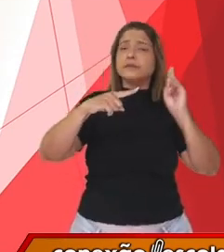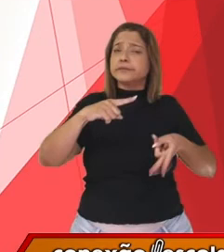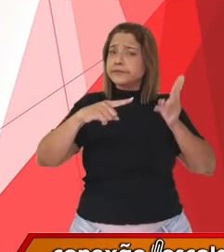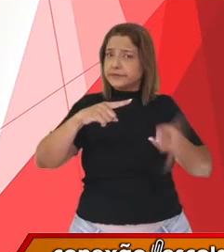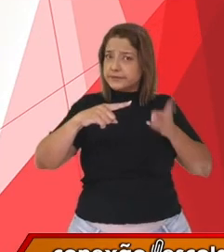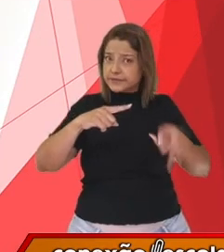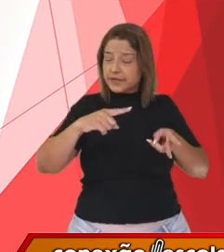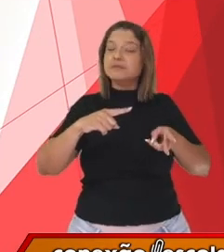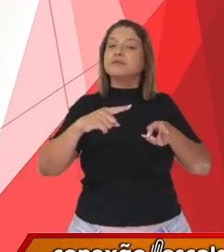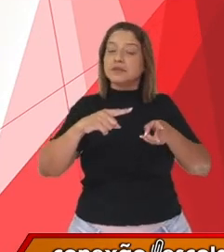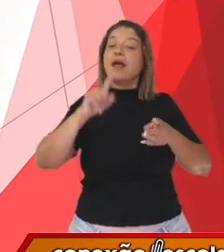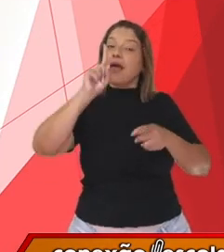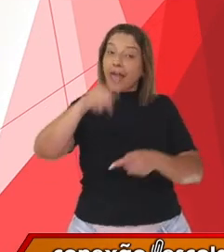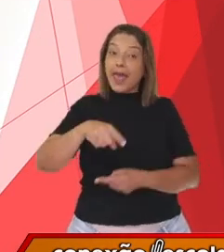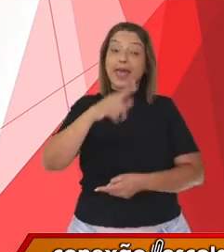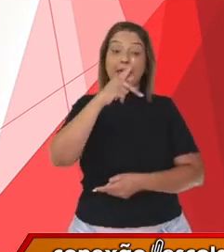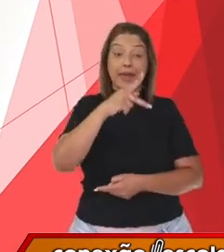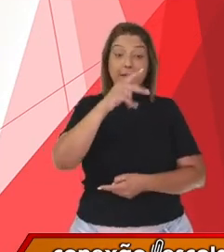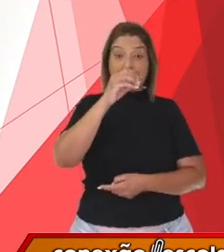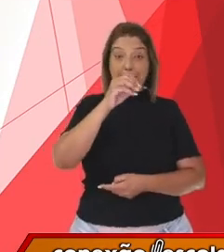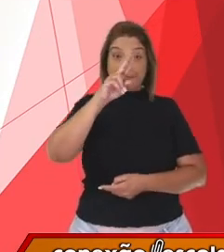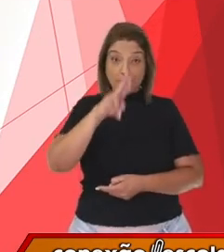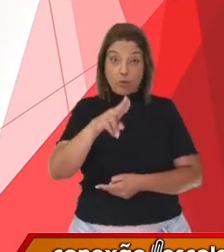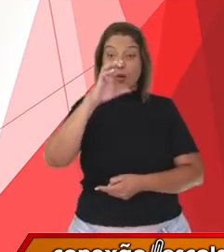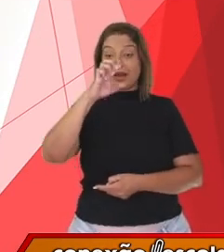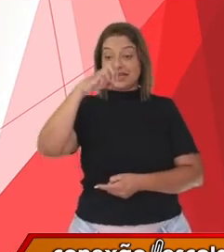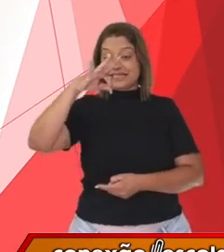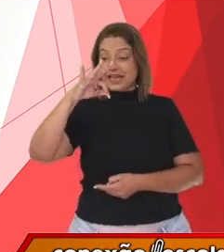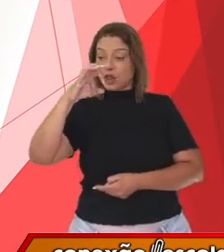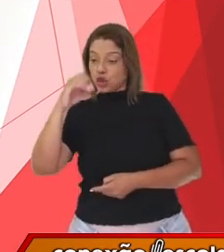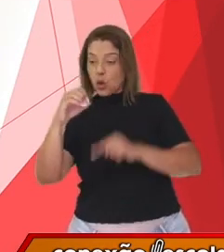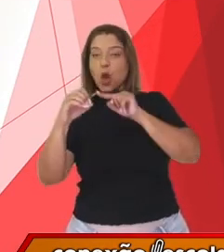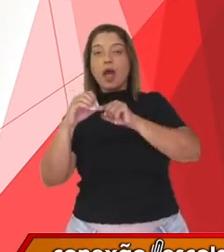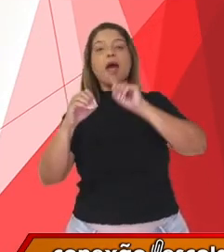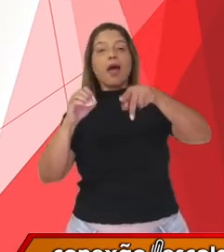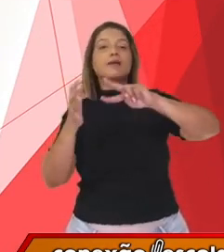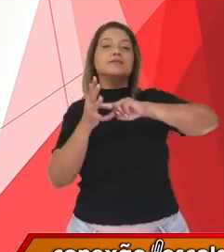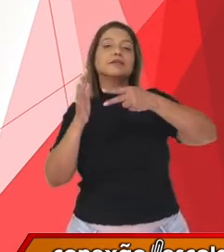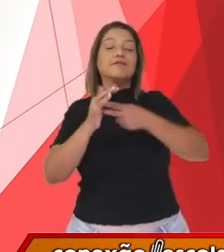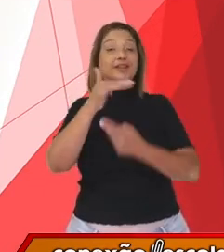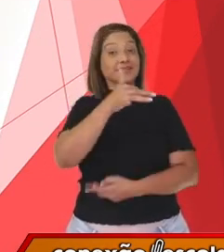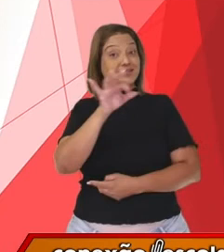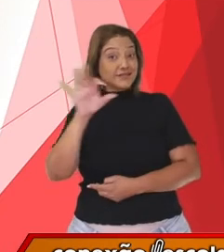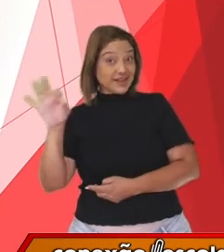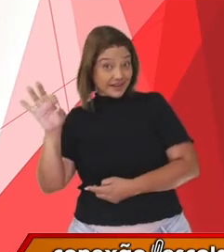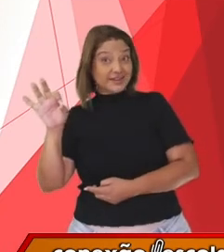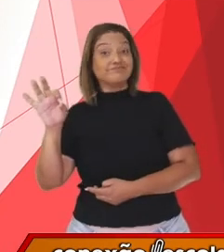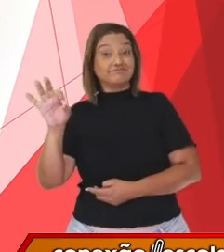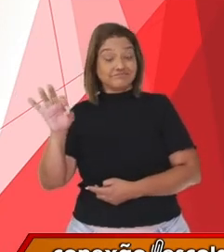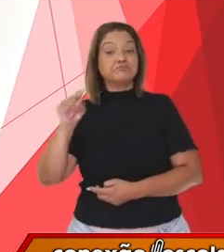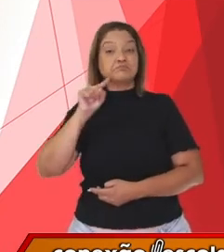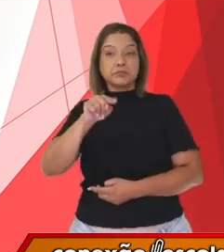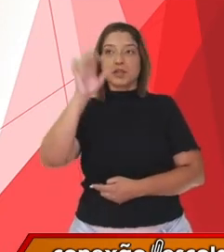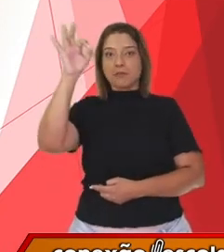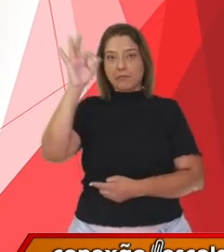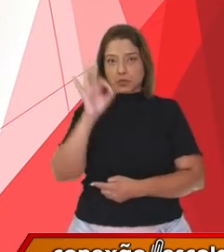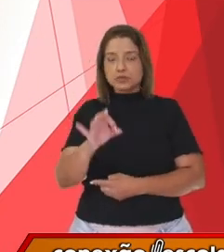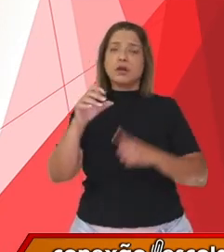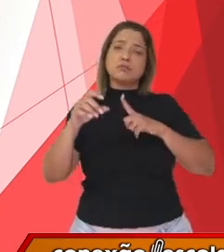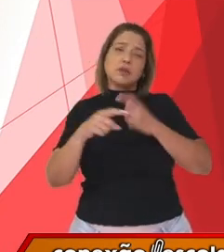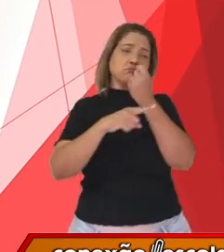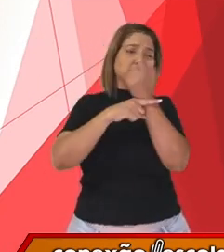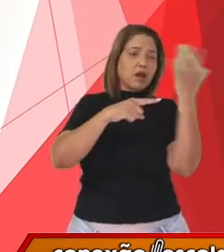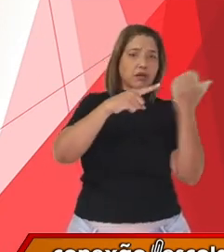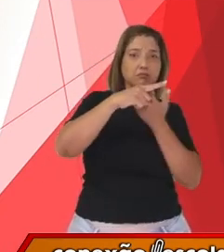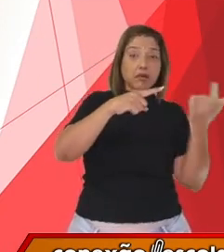chama porcentagem. Porcentagem. As porcentagens podem indicar frações com